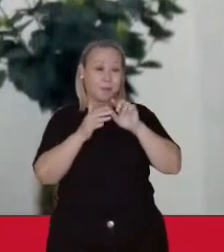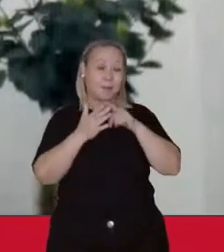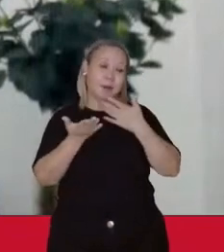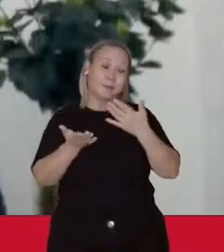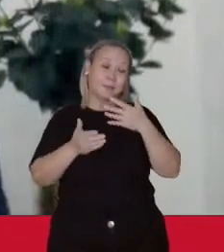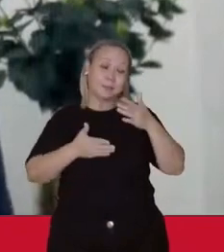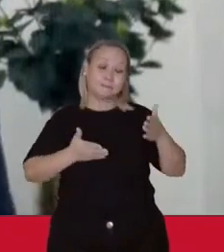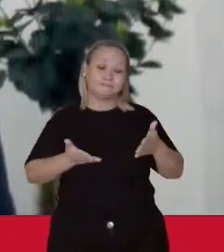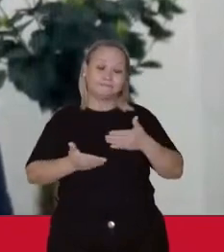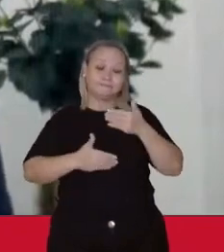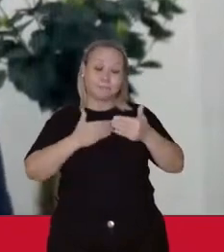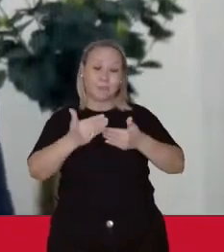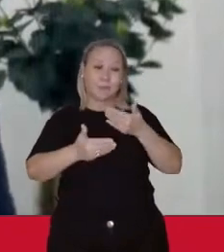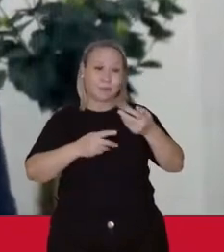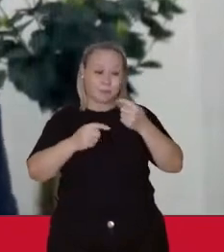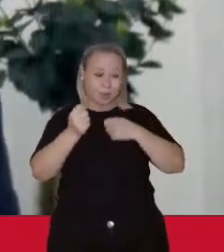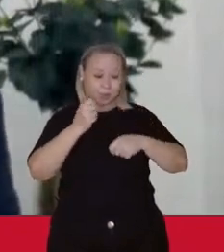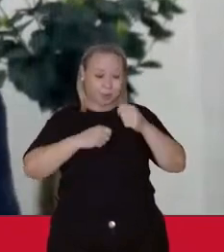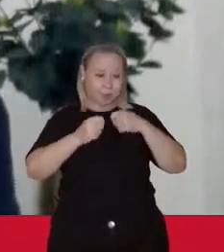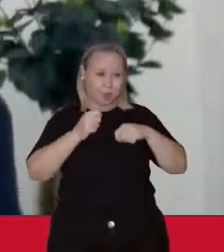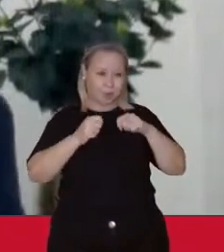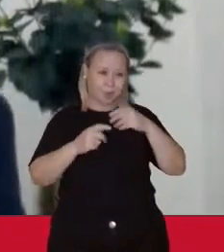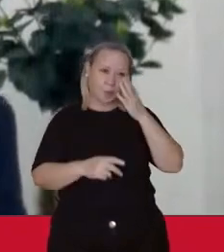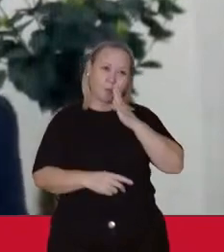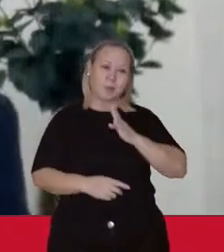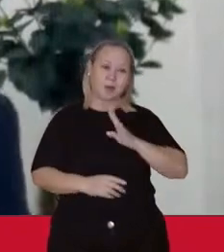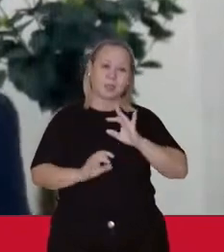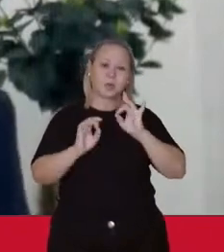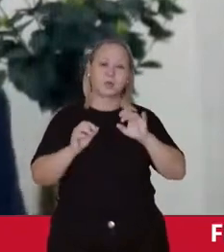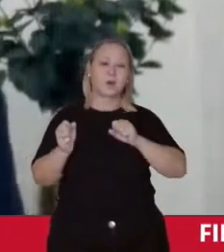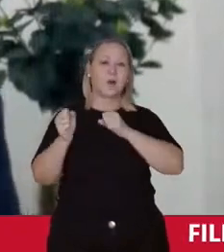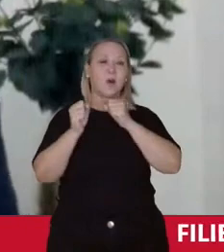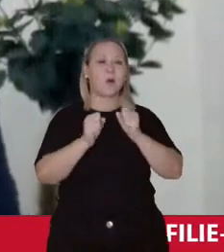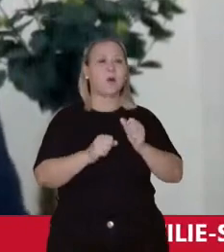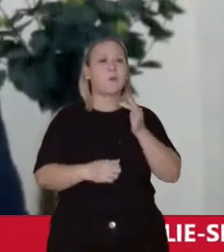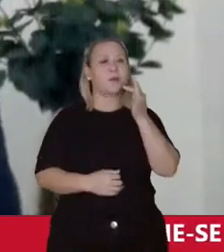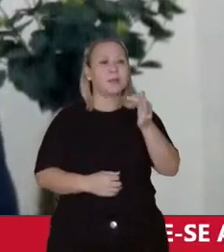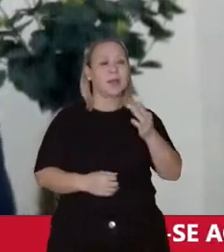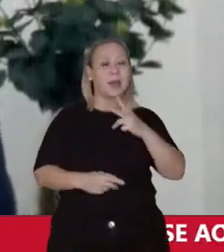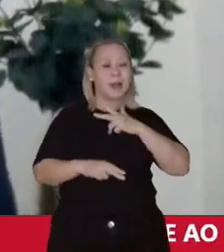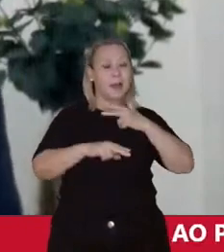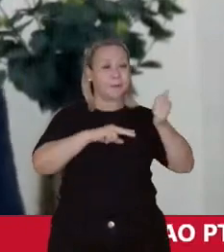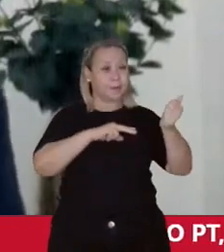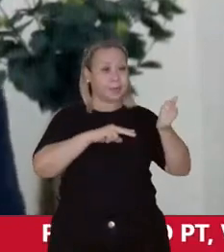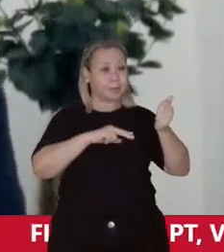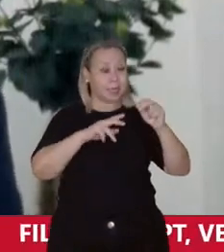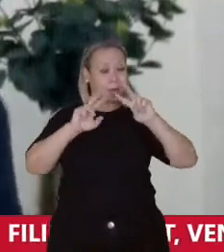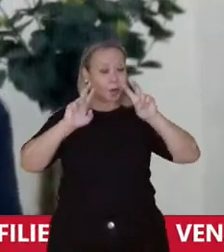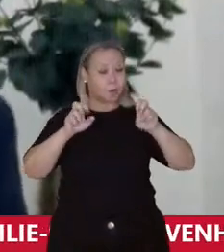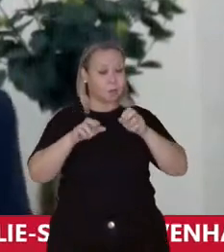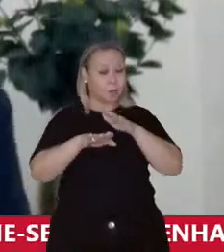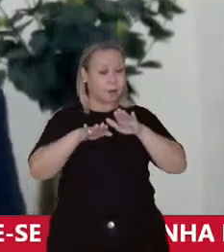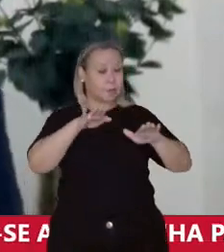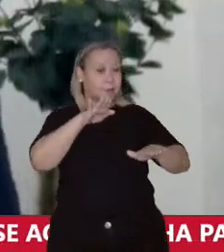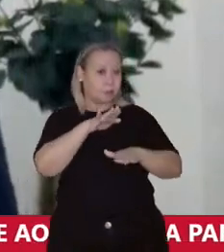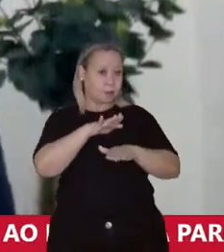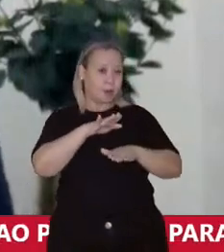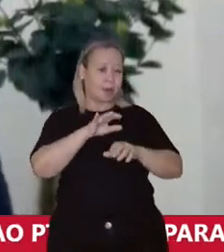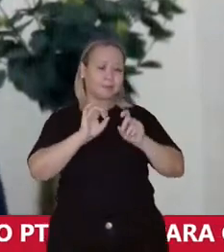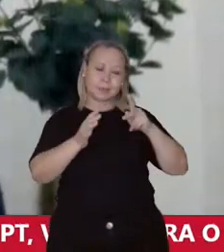econômico. O Brasil só poderá vencer o tema das desigualdades se de